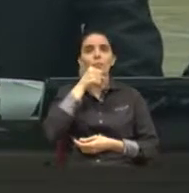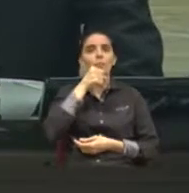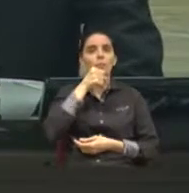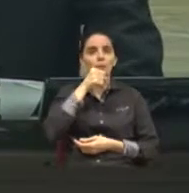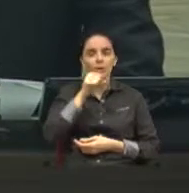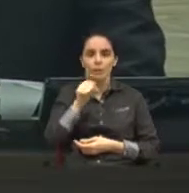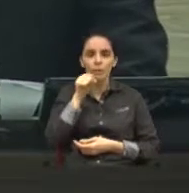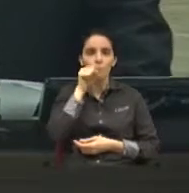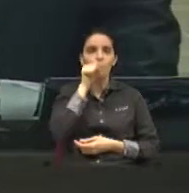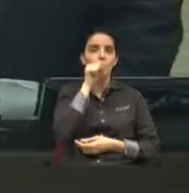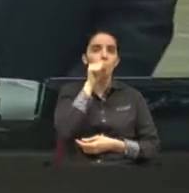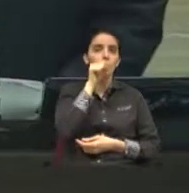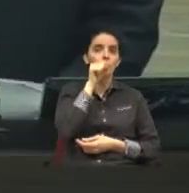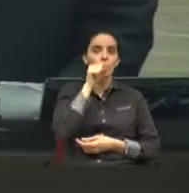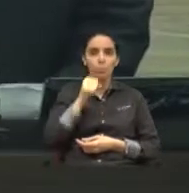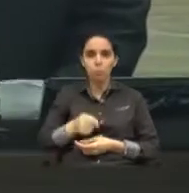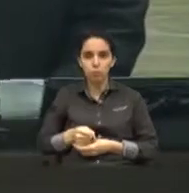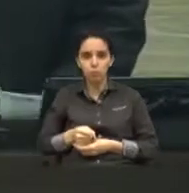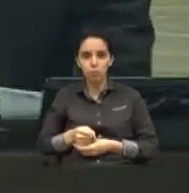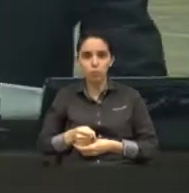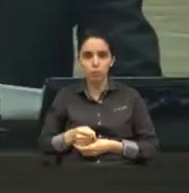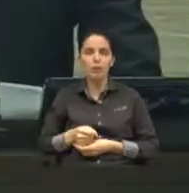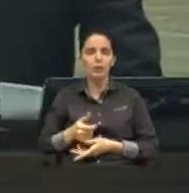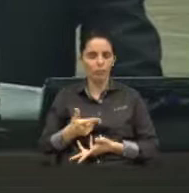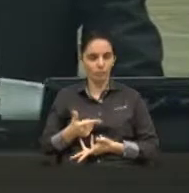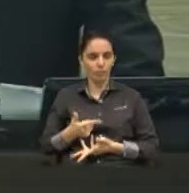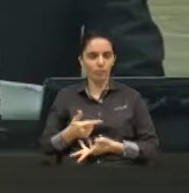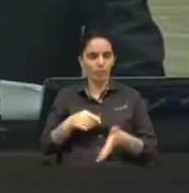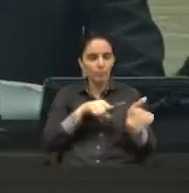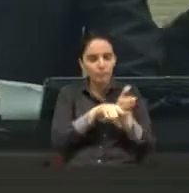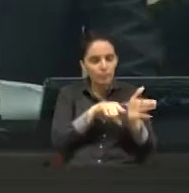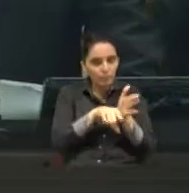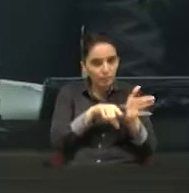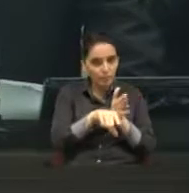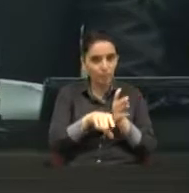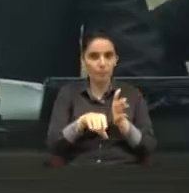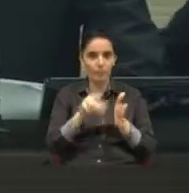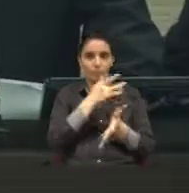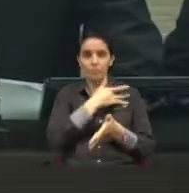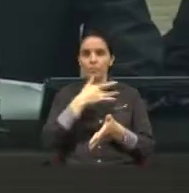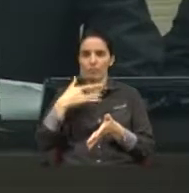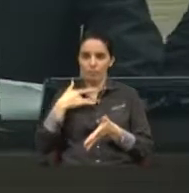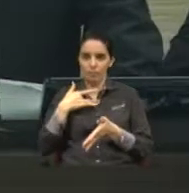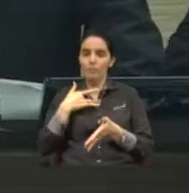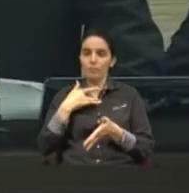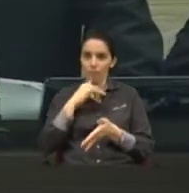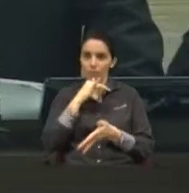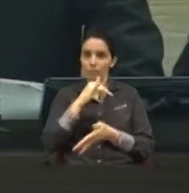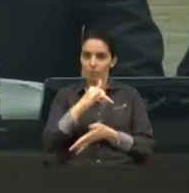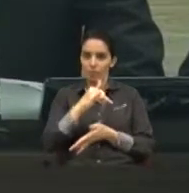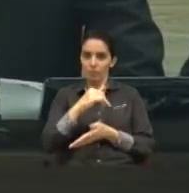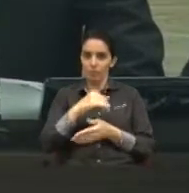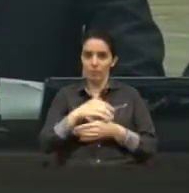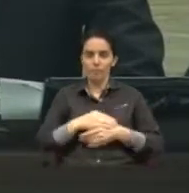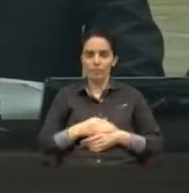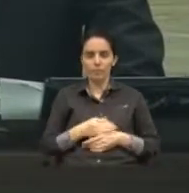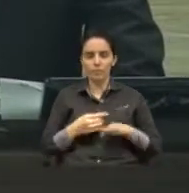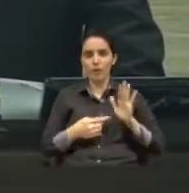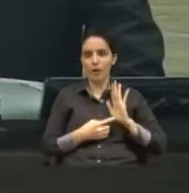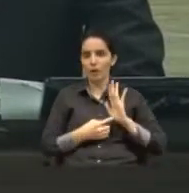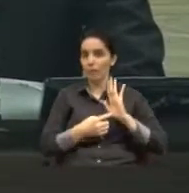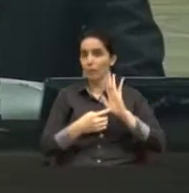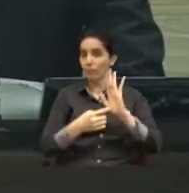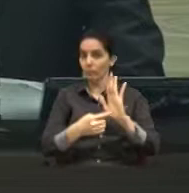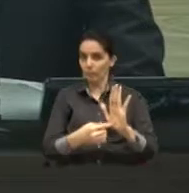de acordo com os dados da Pesquisa Nacional de Saúde. Os dados mostram que,